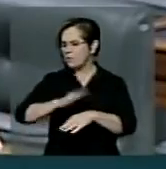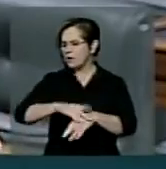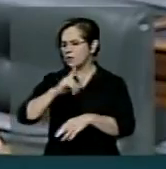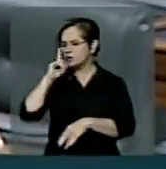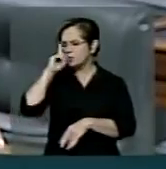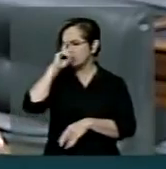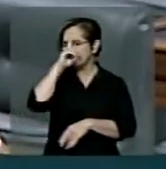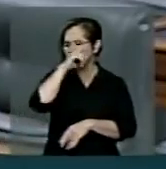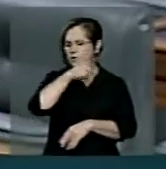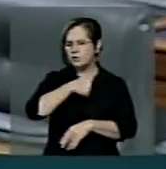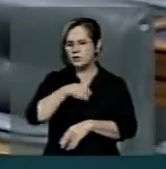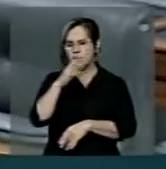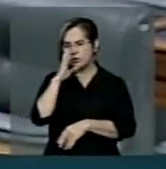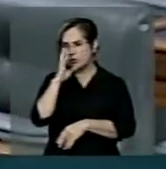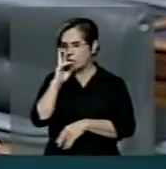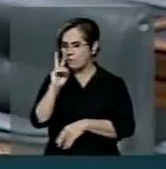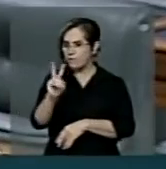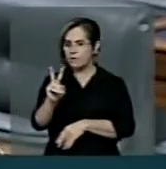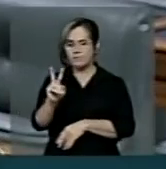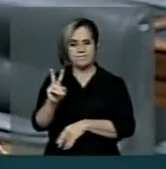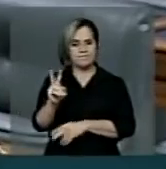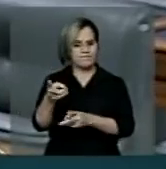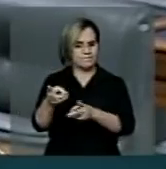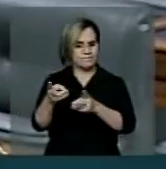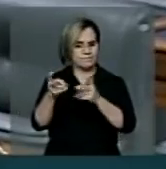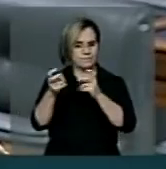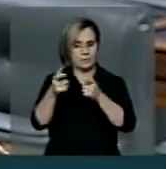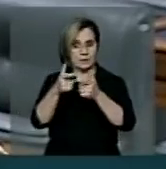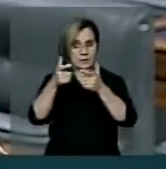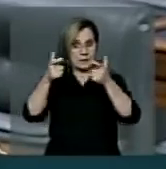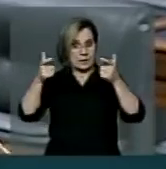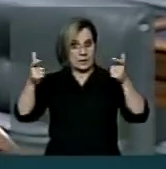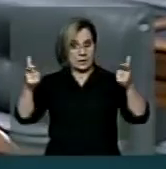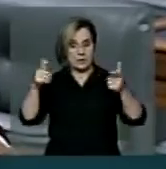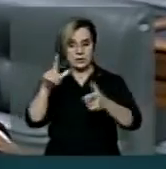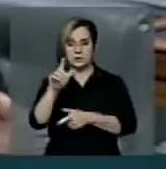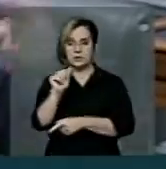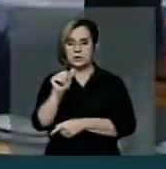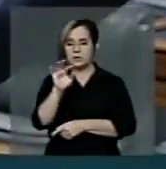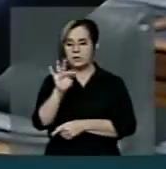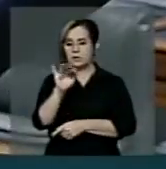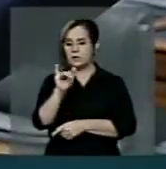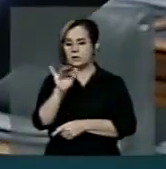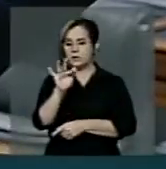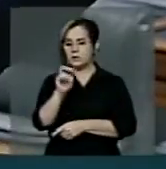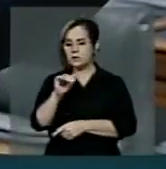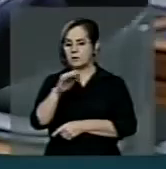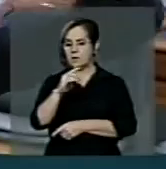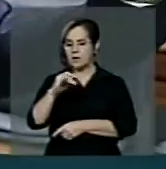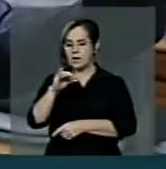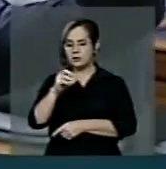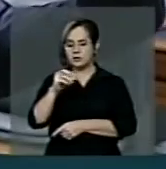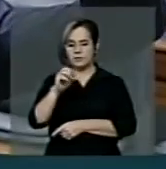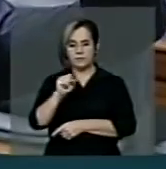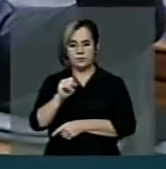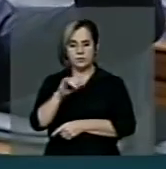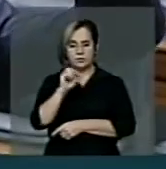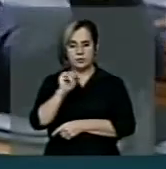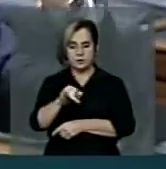passei, ouvindo, não grandes latifundiários, que também, sei lá, há 80 anos